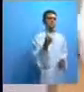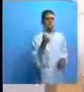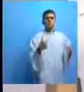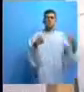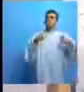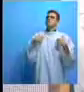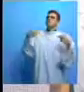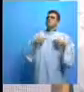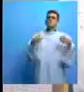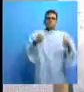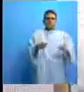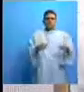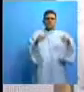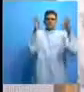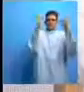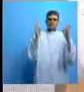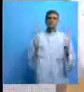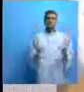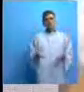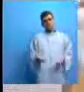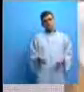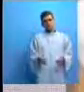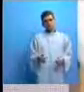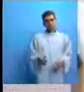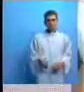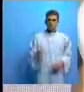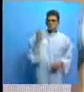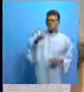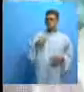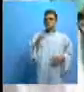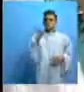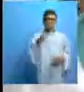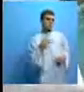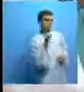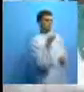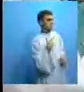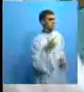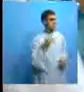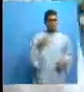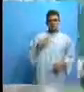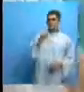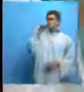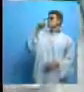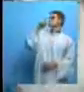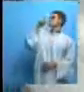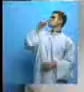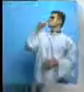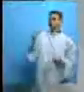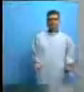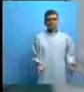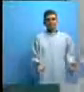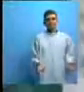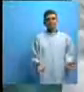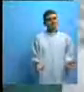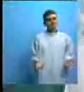eu. Então eu vou eliminando as pessoas que não satisfazem ao meu ego, e vai criando